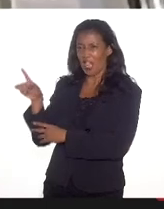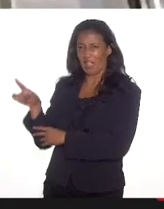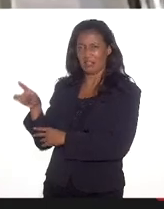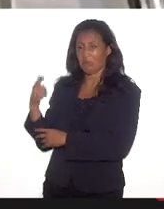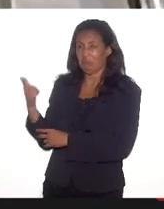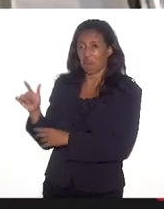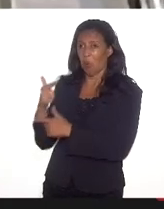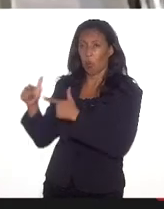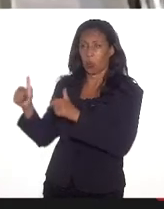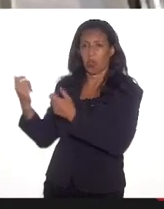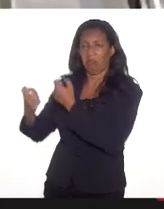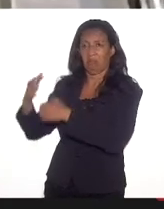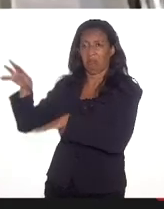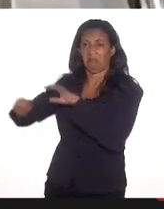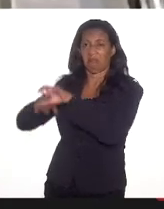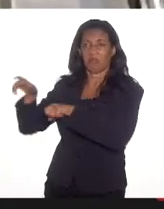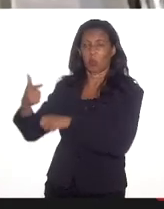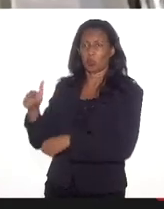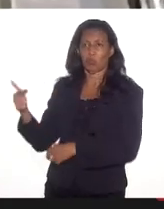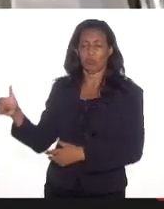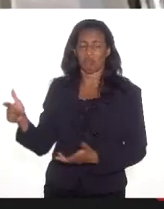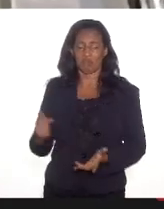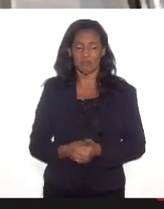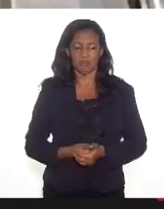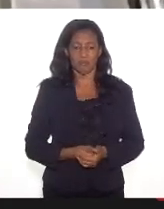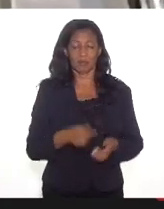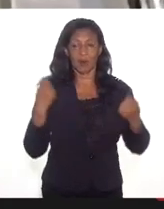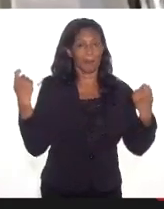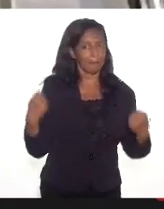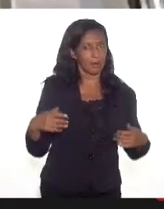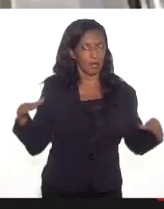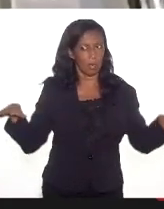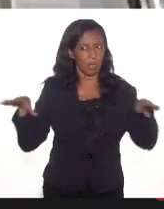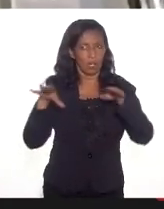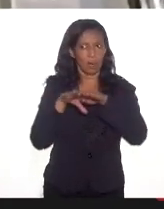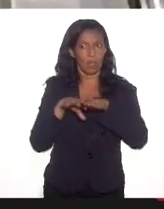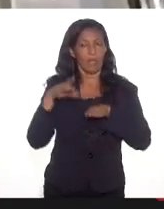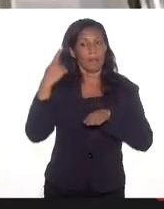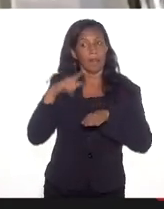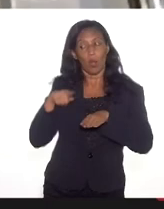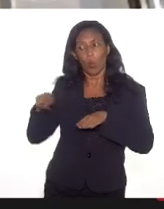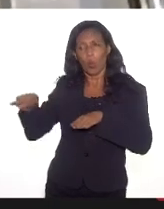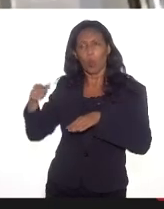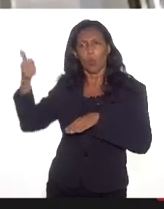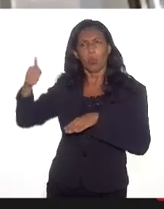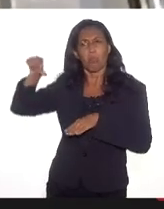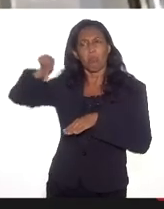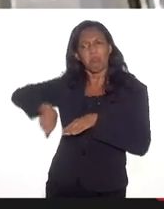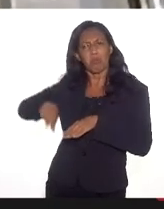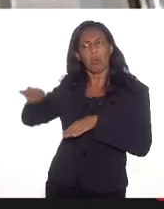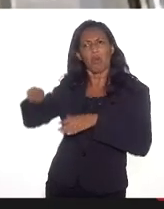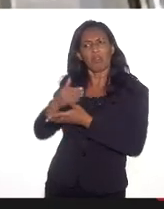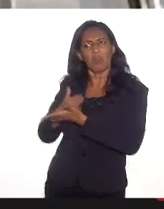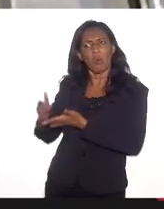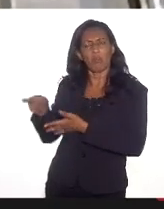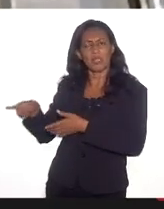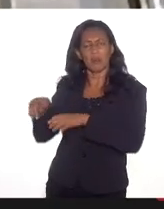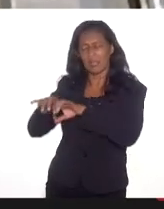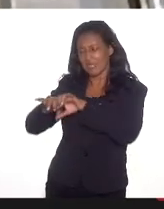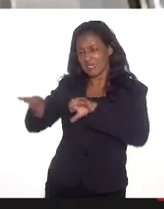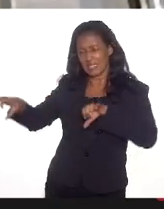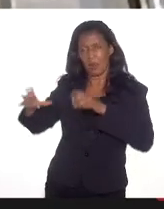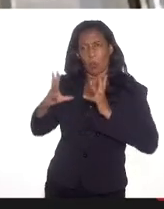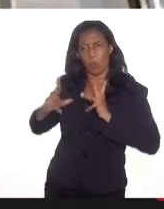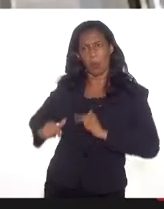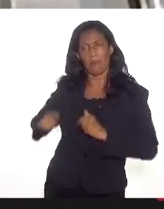regiões é preciso então começar pelas áreas mais afetadas para que o saneamento básico